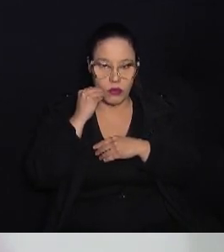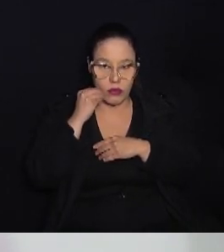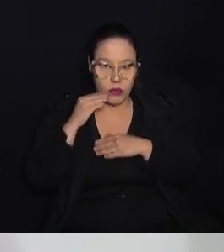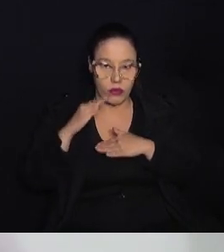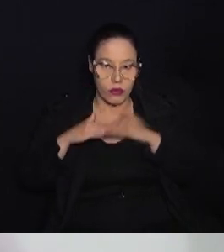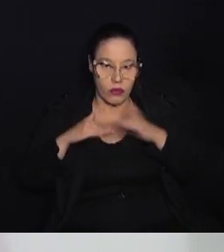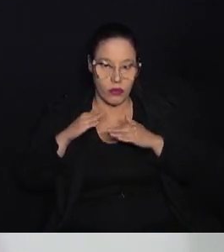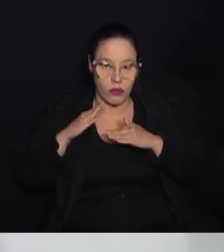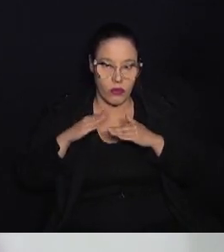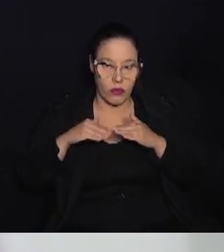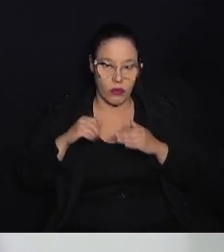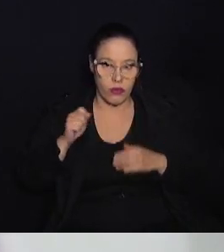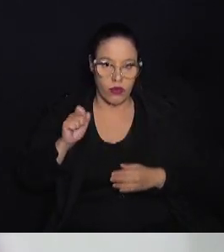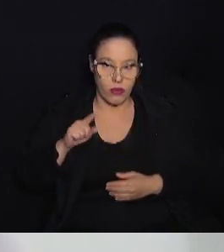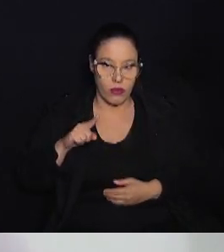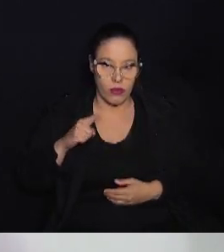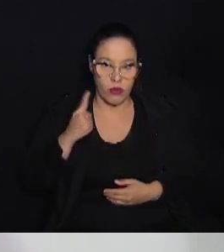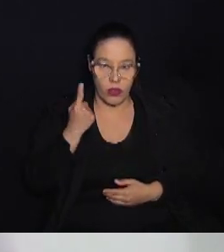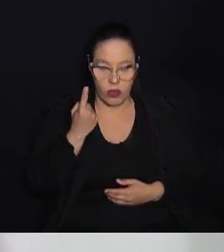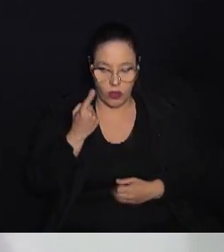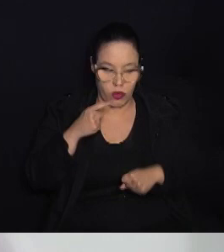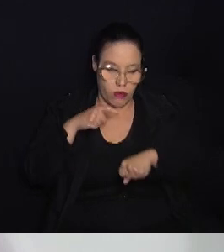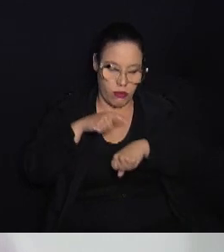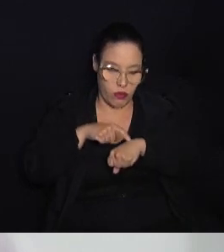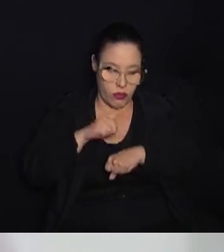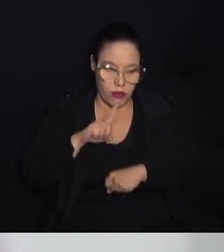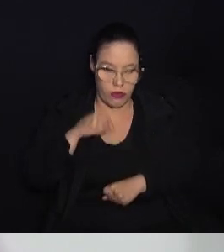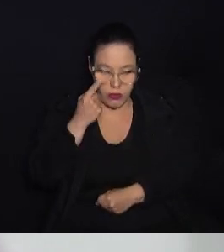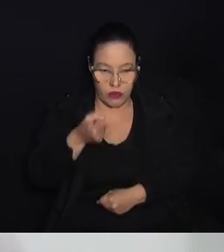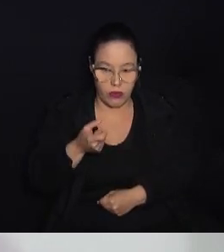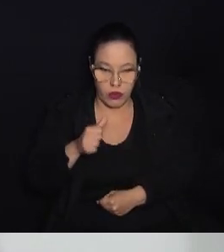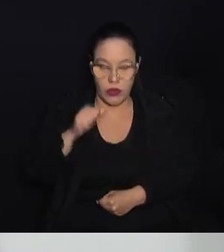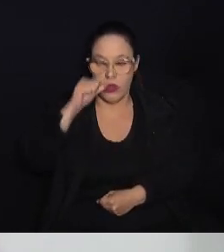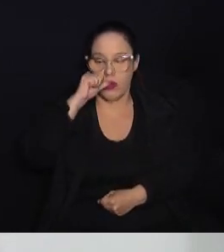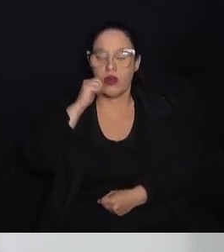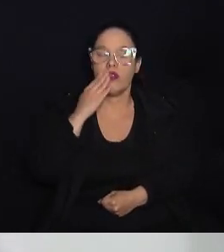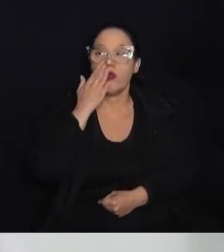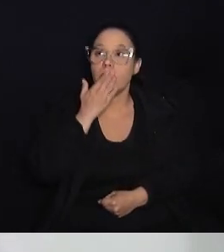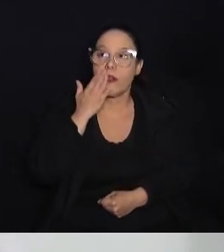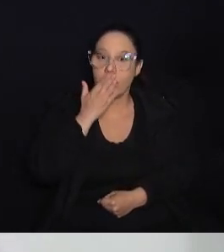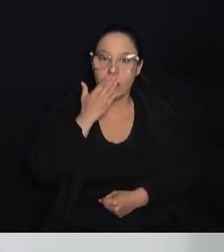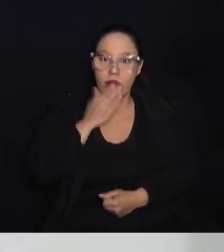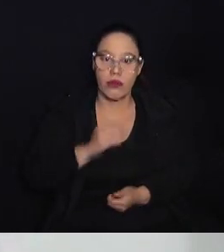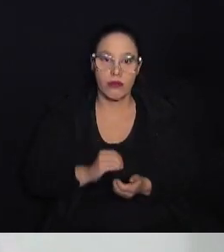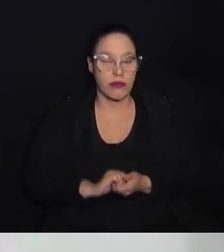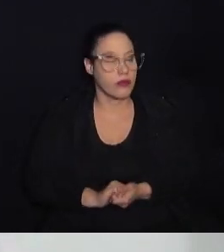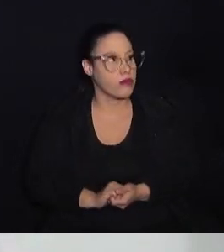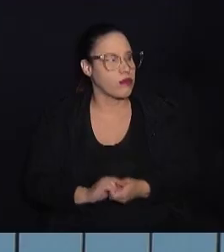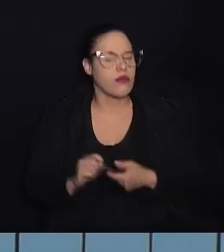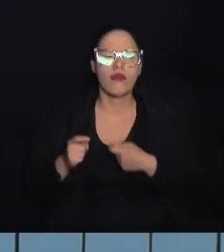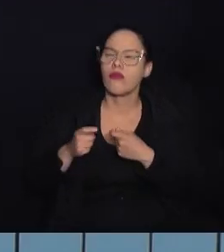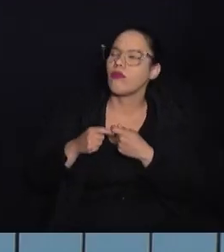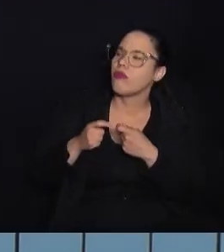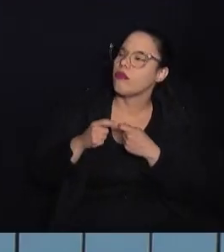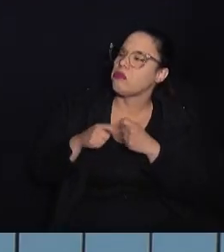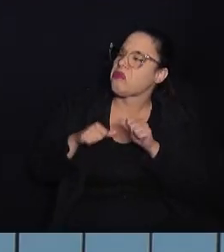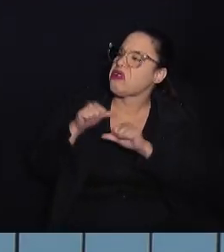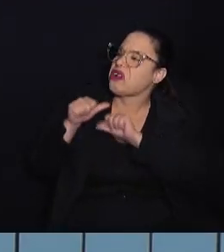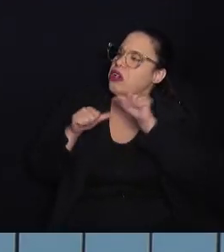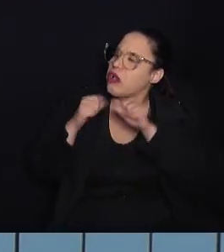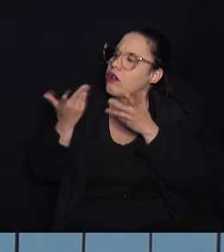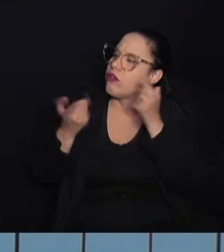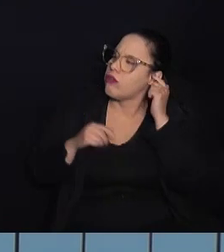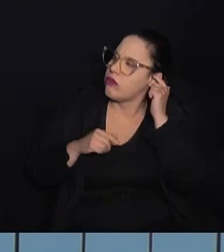essa dosagem após a sobrecarga 1 hora depois de tomar o líquido doce. E doutora, por que houve